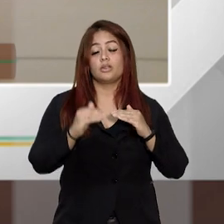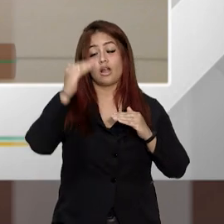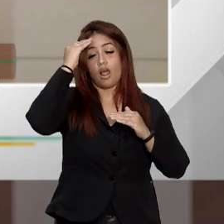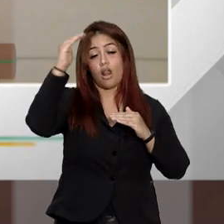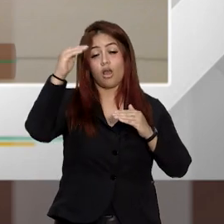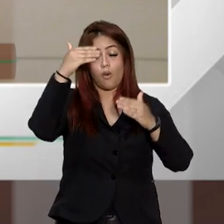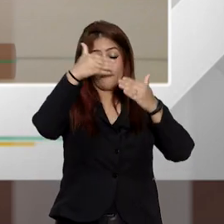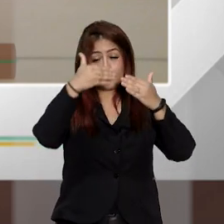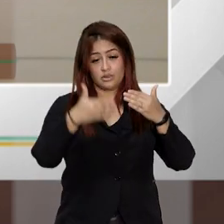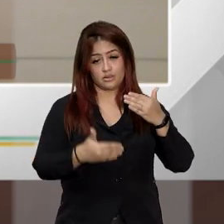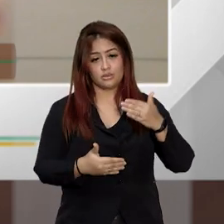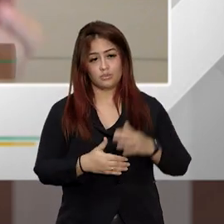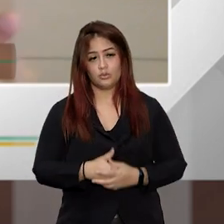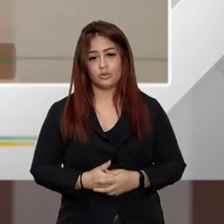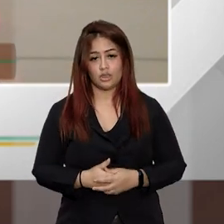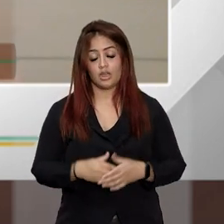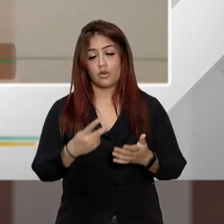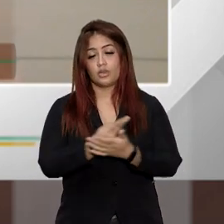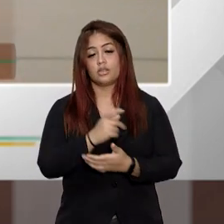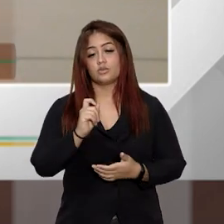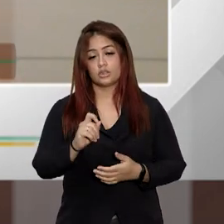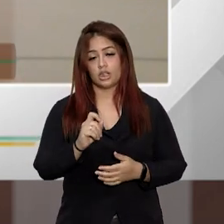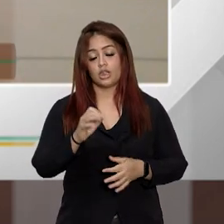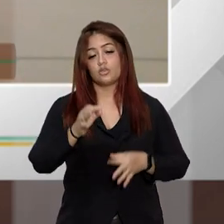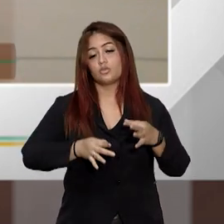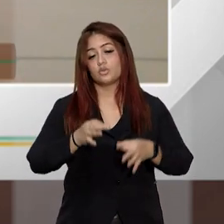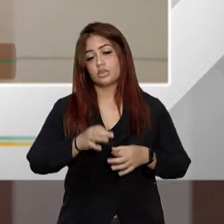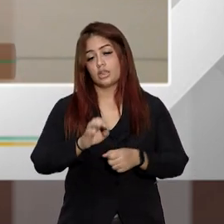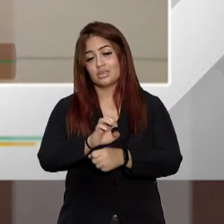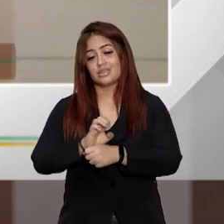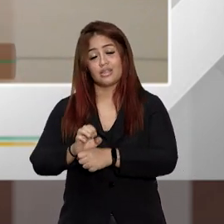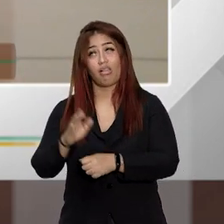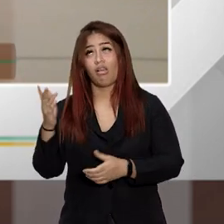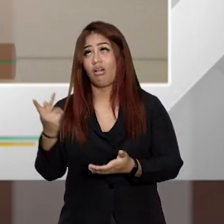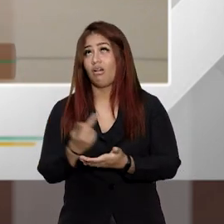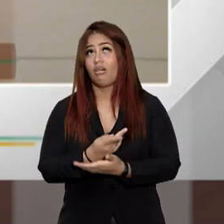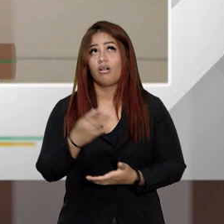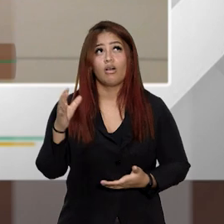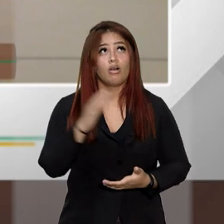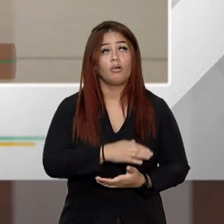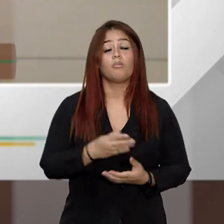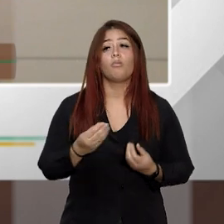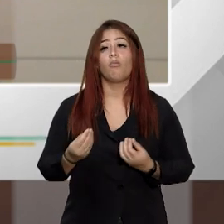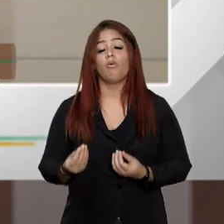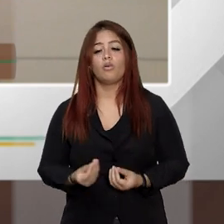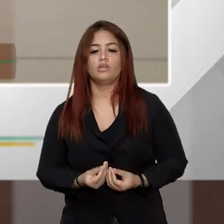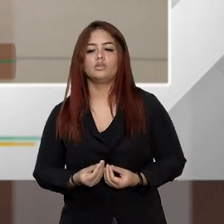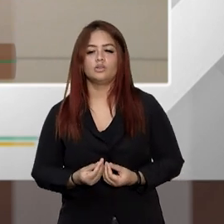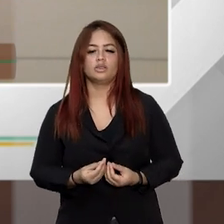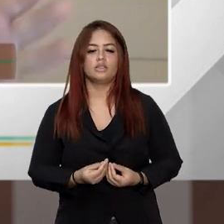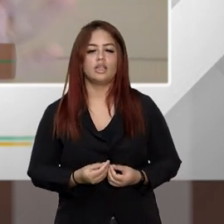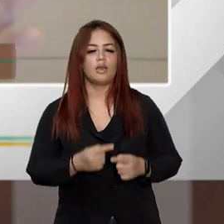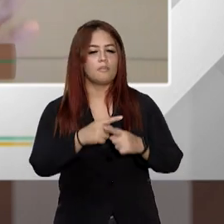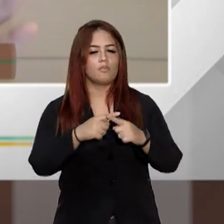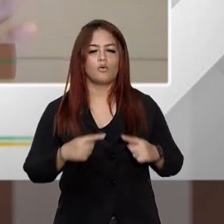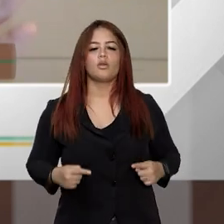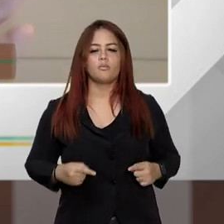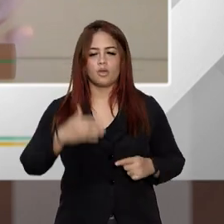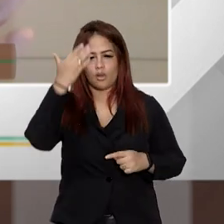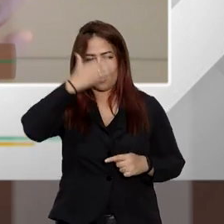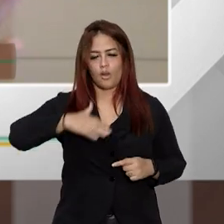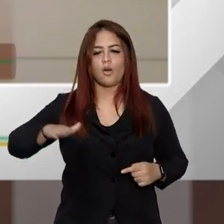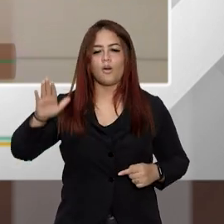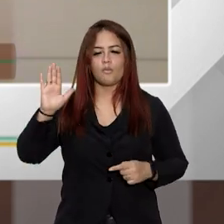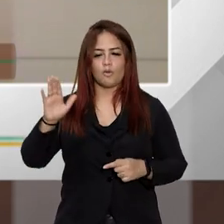principiológica. Acontece que no juizado estadual é muito corriqueiro mesmo, vedar a prova